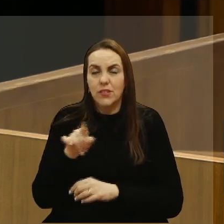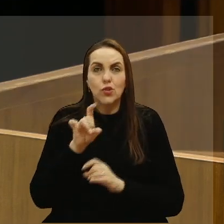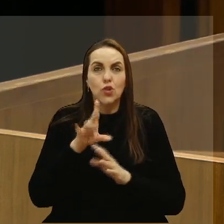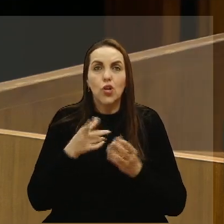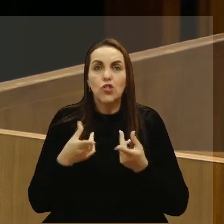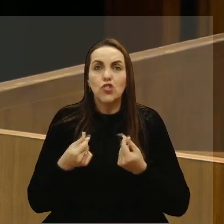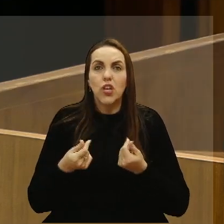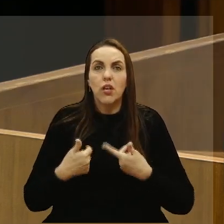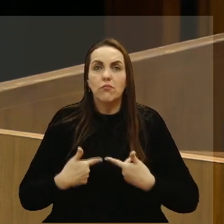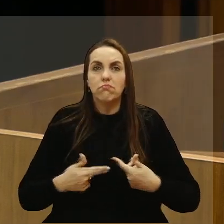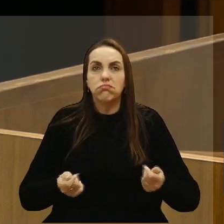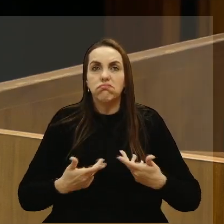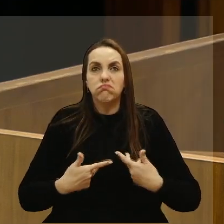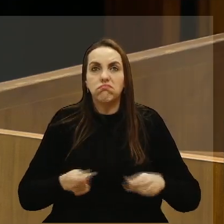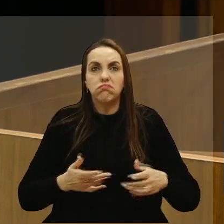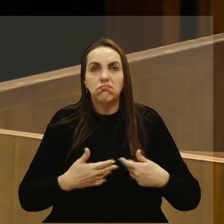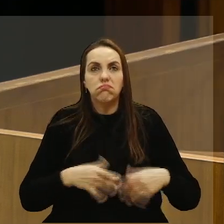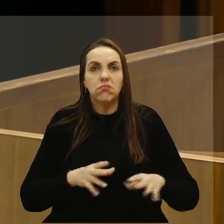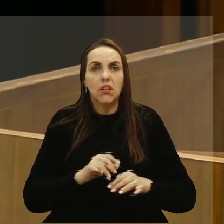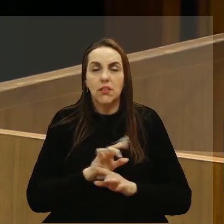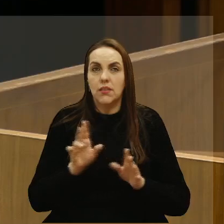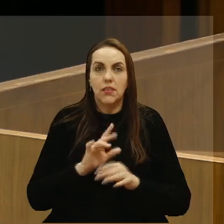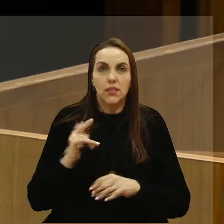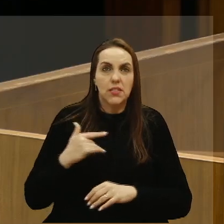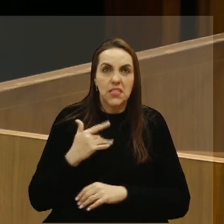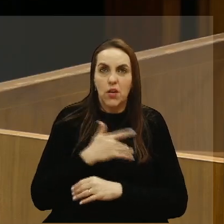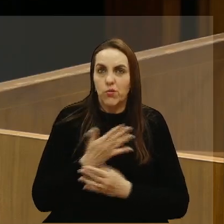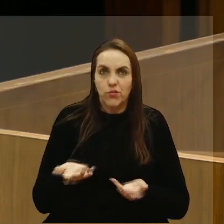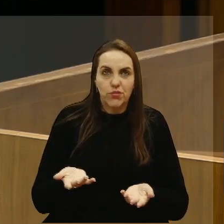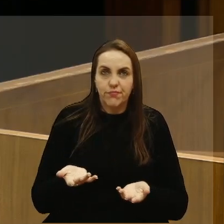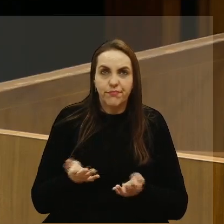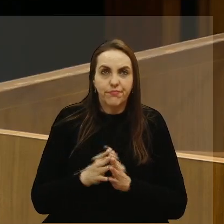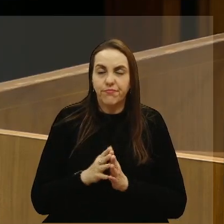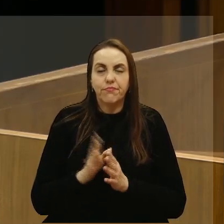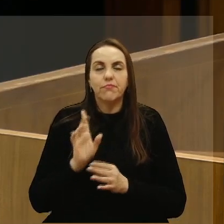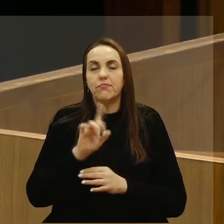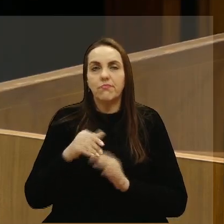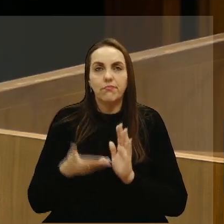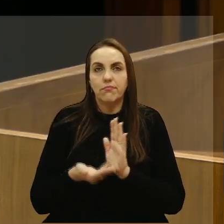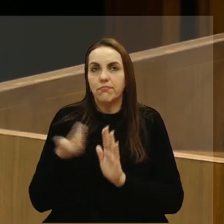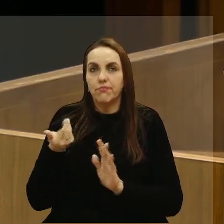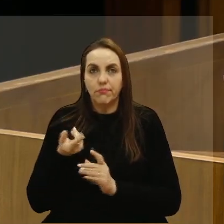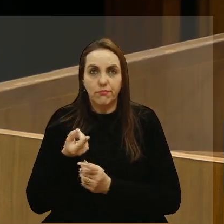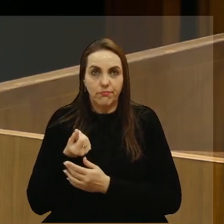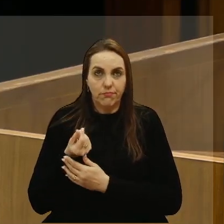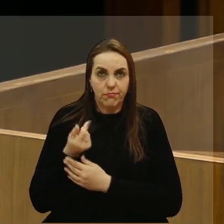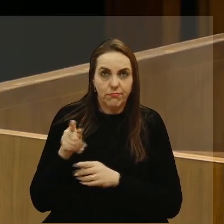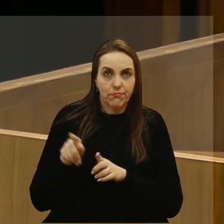dinheiro fora na saúde, o município está botando dinheiro fora, estão tirando dinheiro